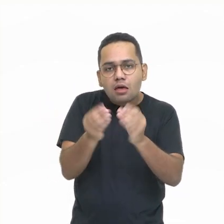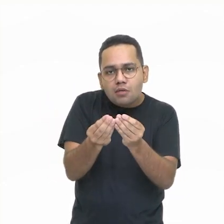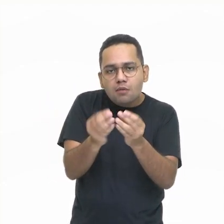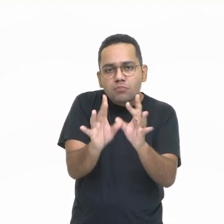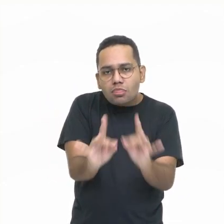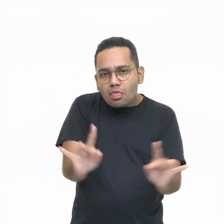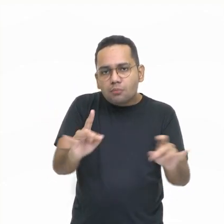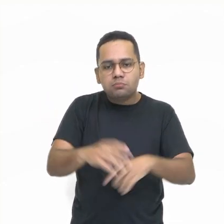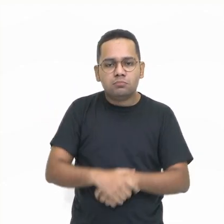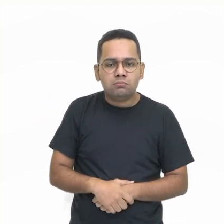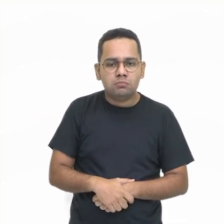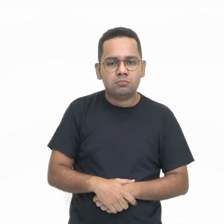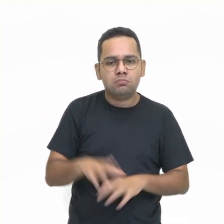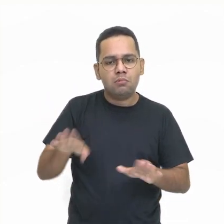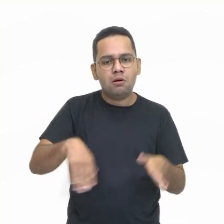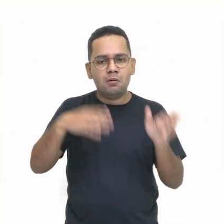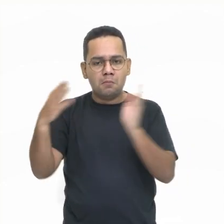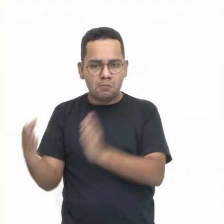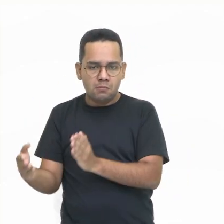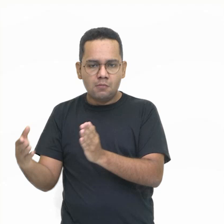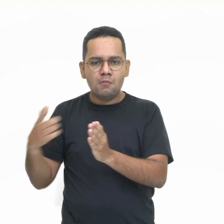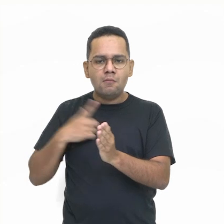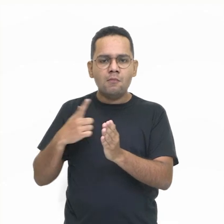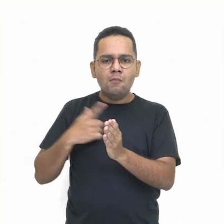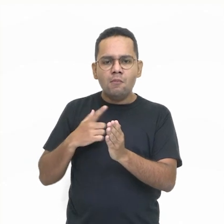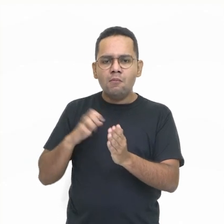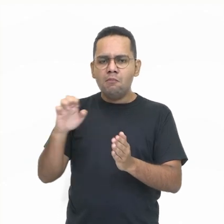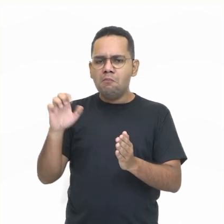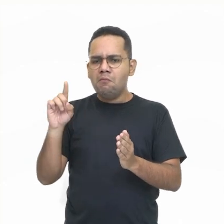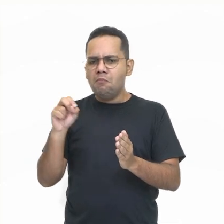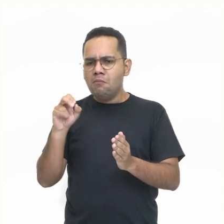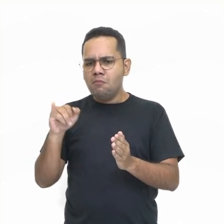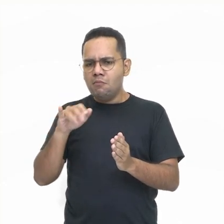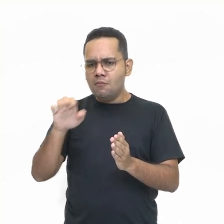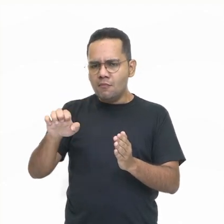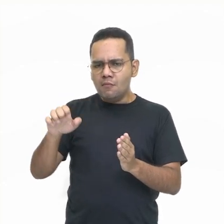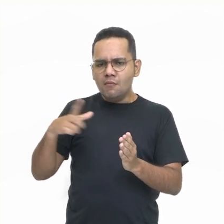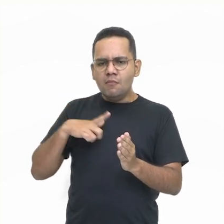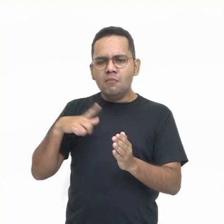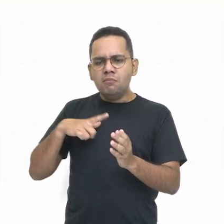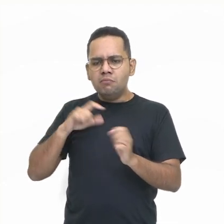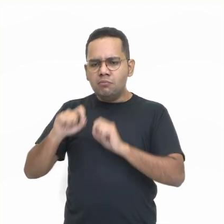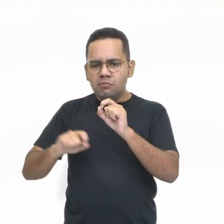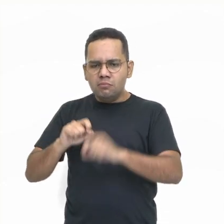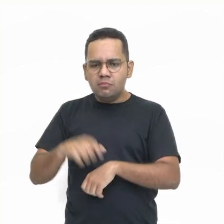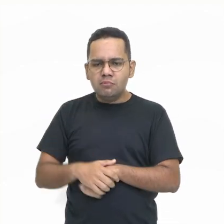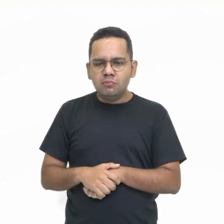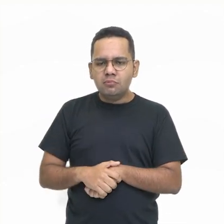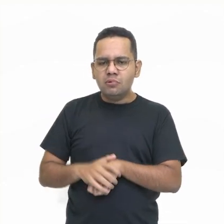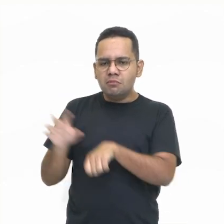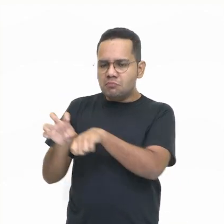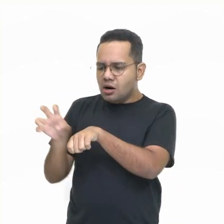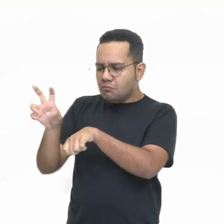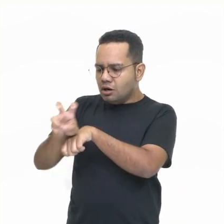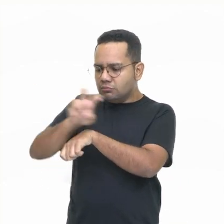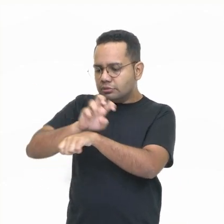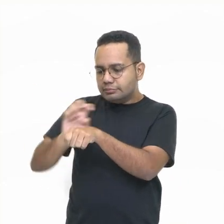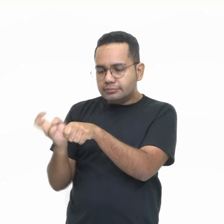a endocitose mediada por receptores. Essa endocitose mediada por